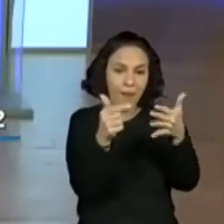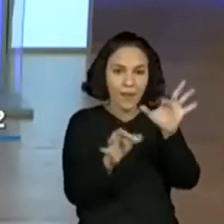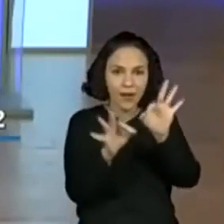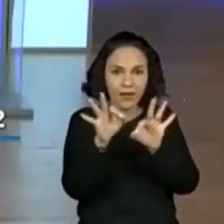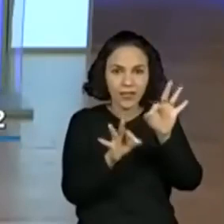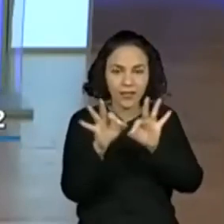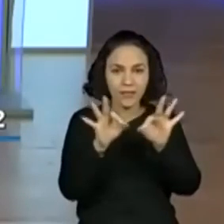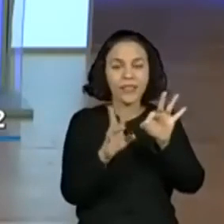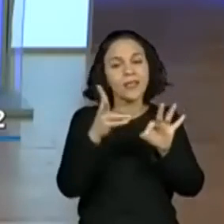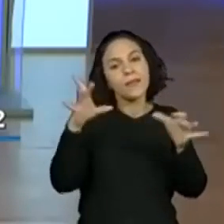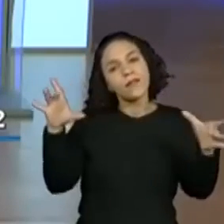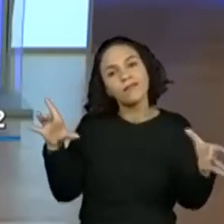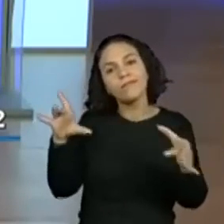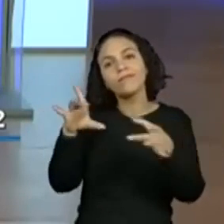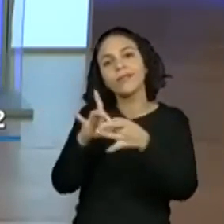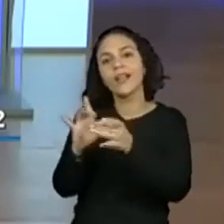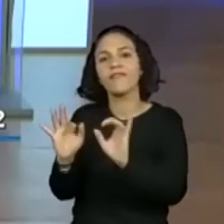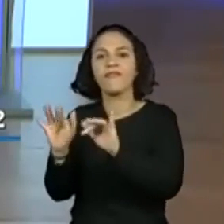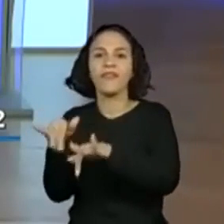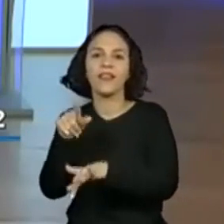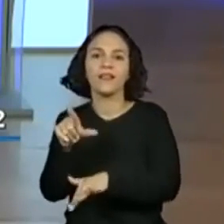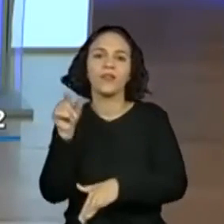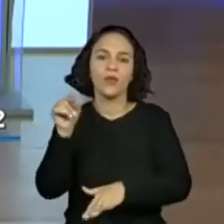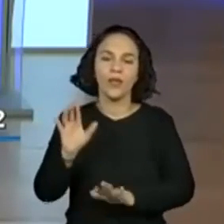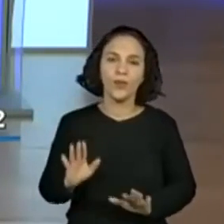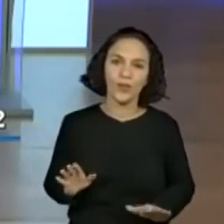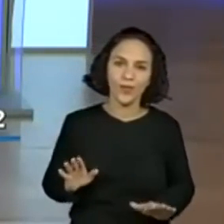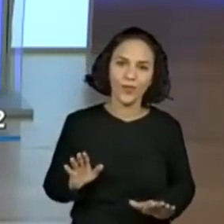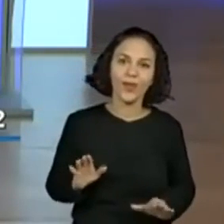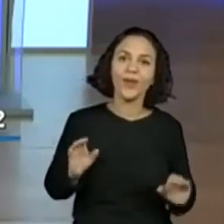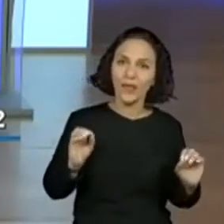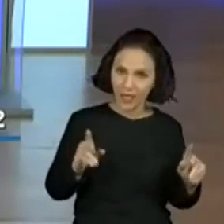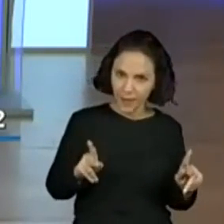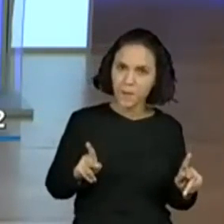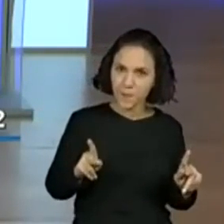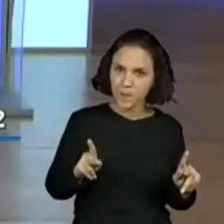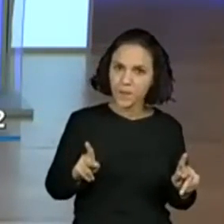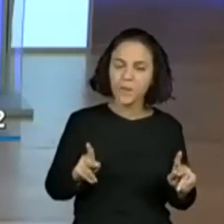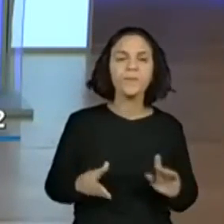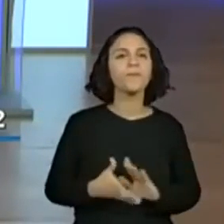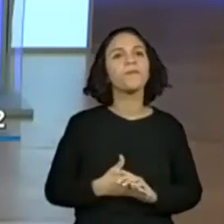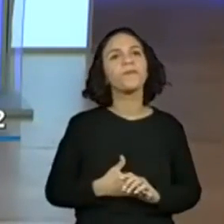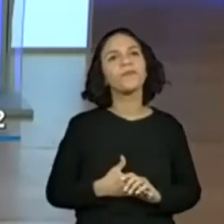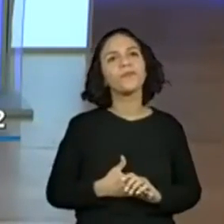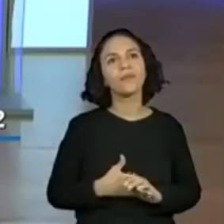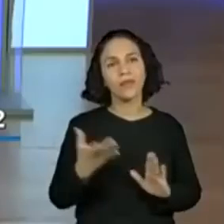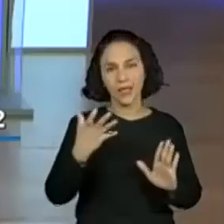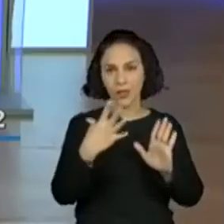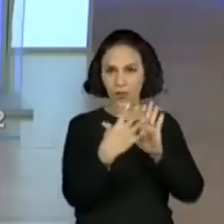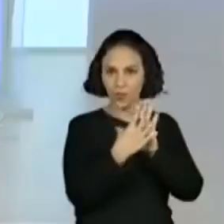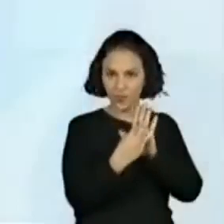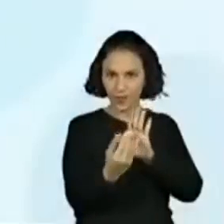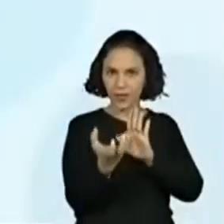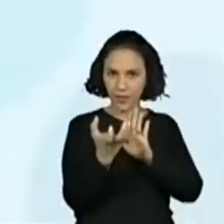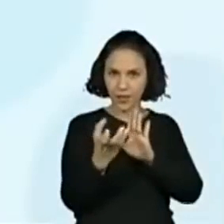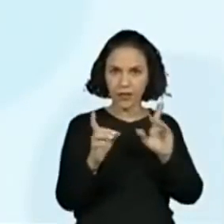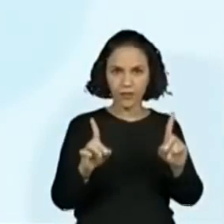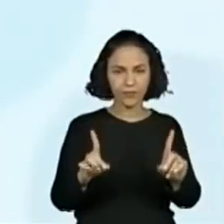partir do final que você escolheu. Perfeito? Agora, vocês querem copiar, vou deixar